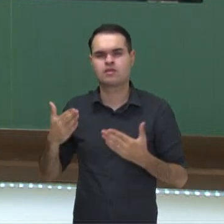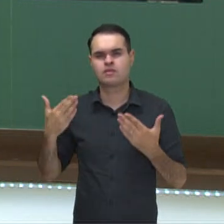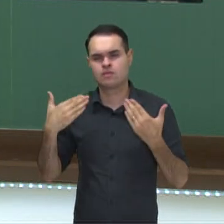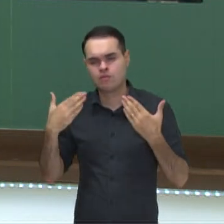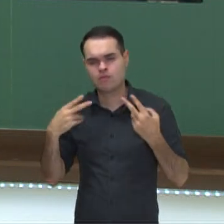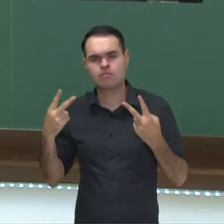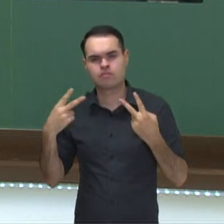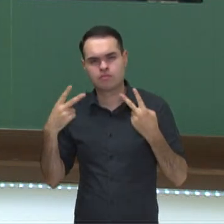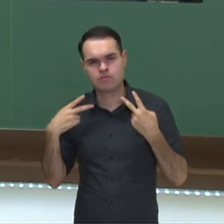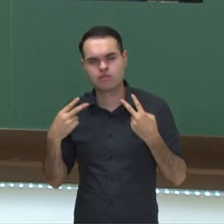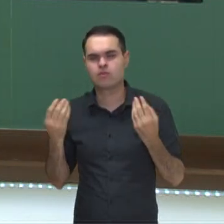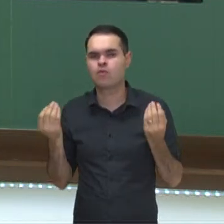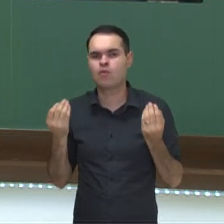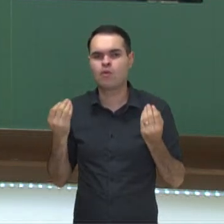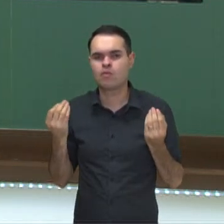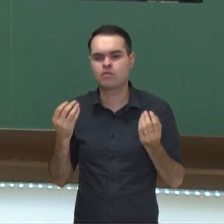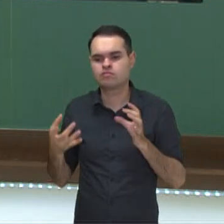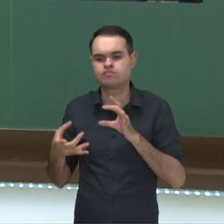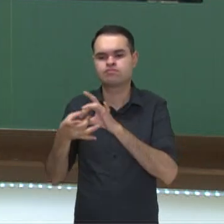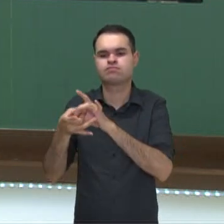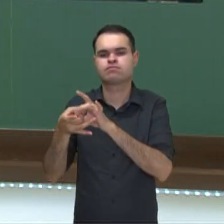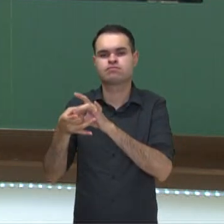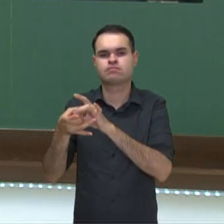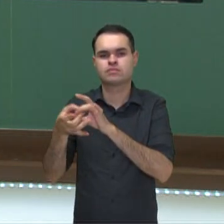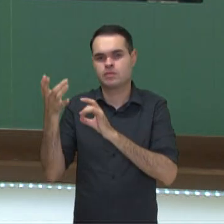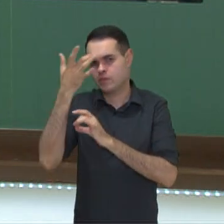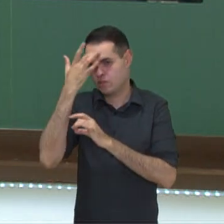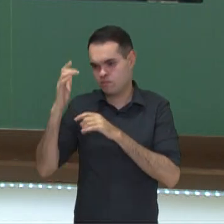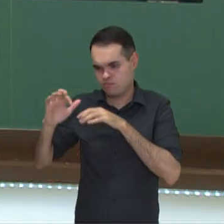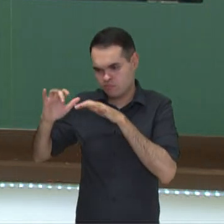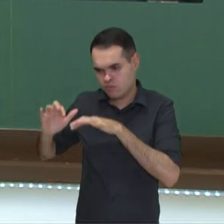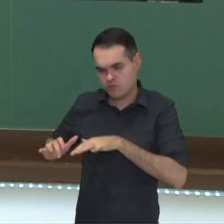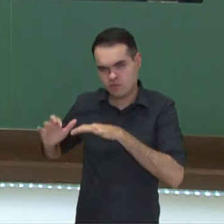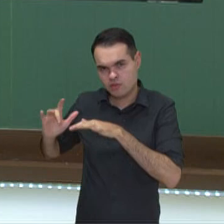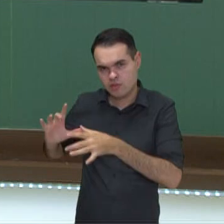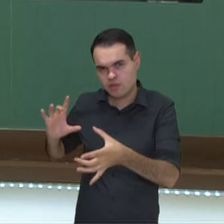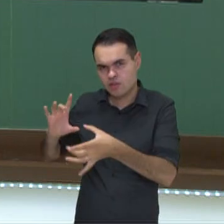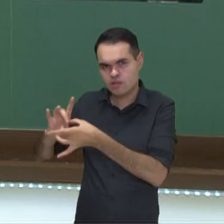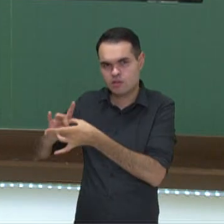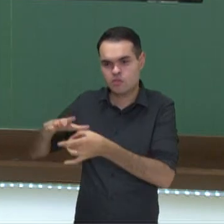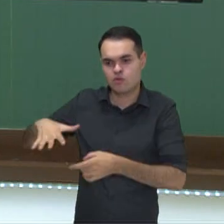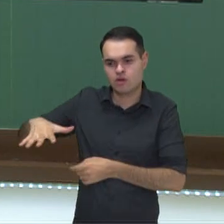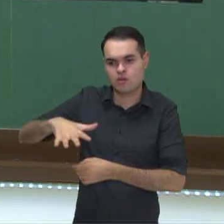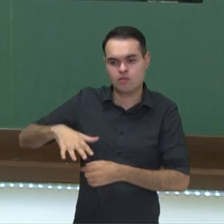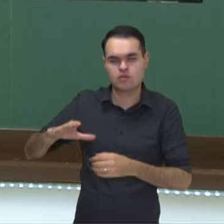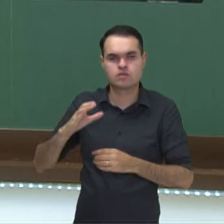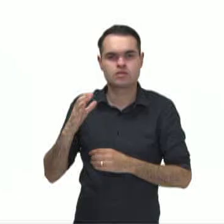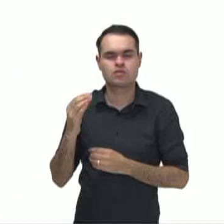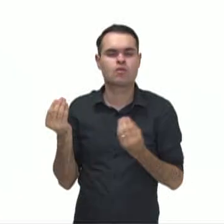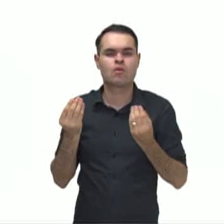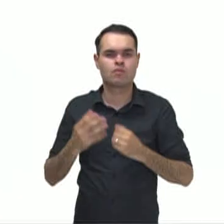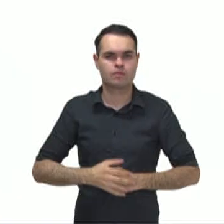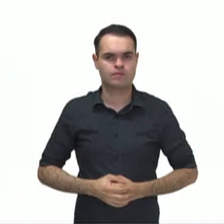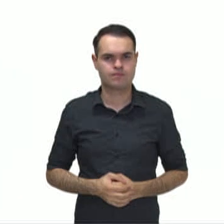frescas, como que ele faz a ligação, o redator liga isso ao campo científico?